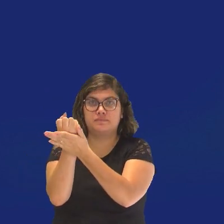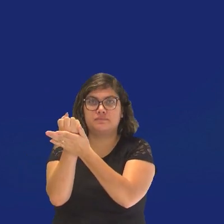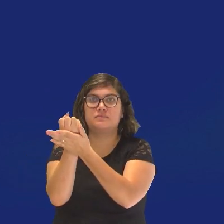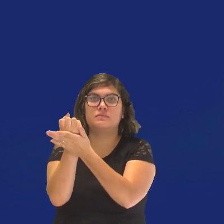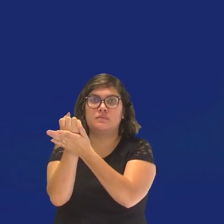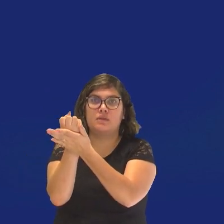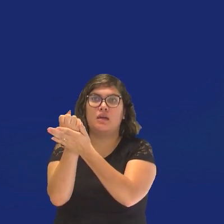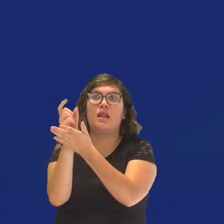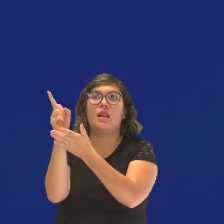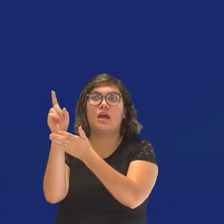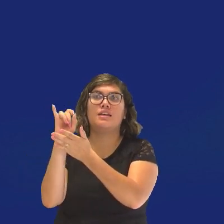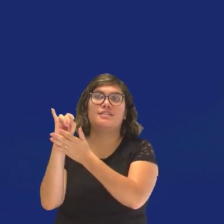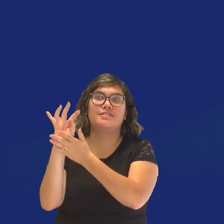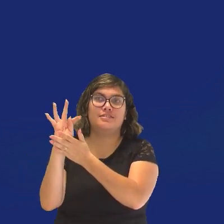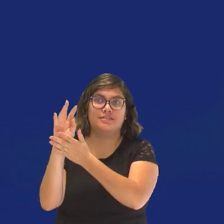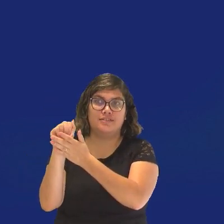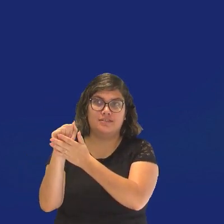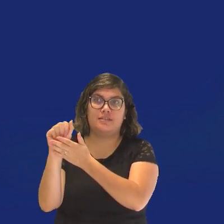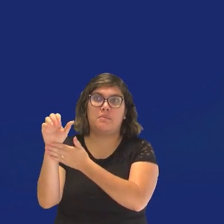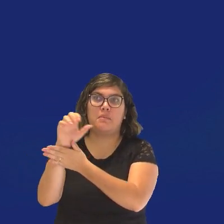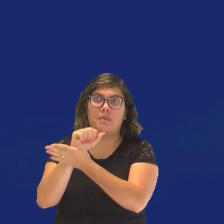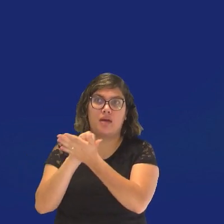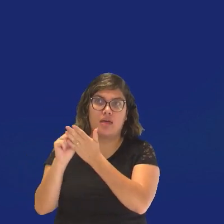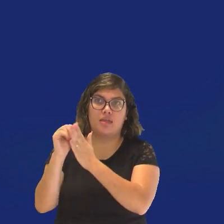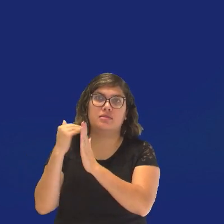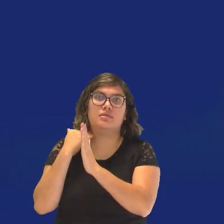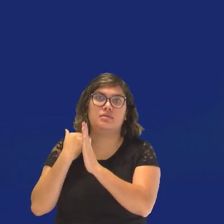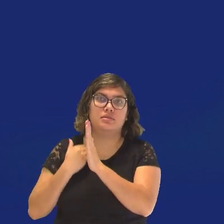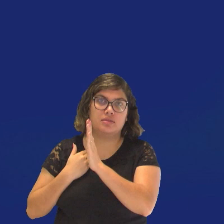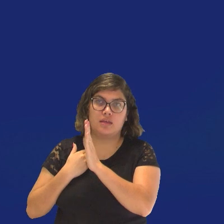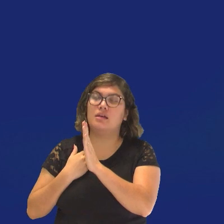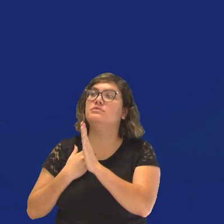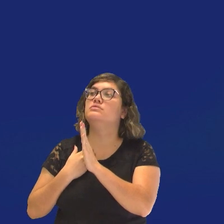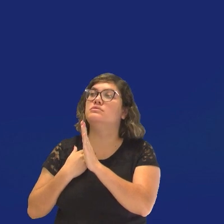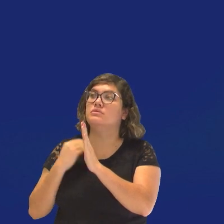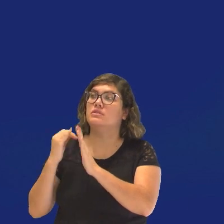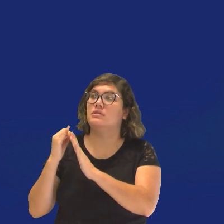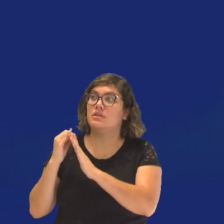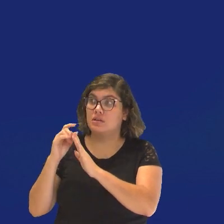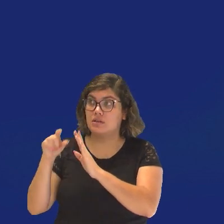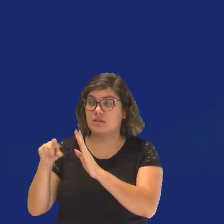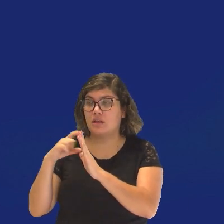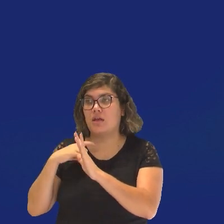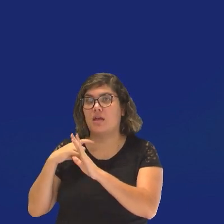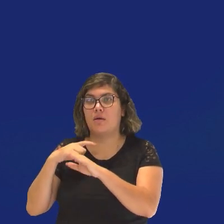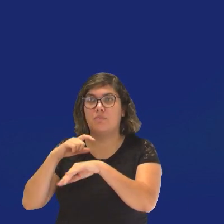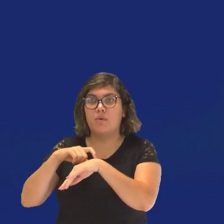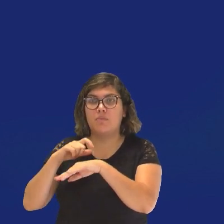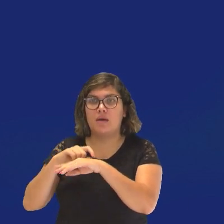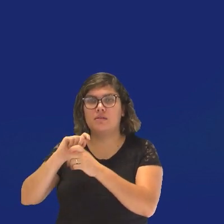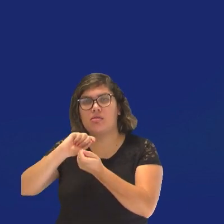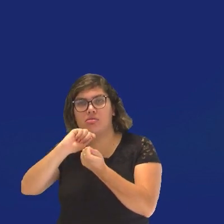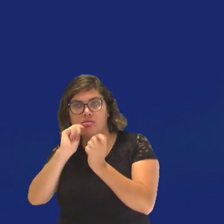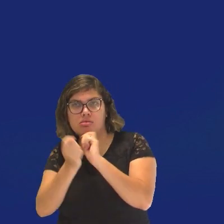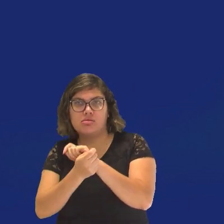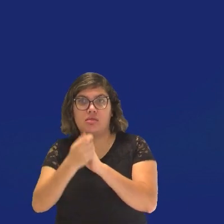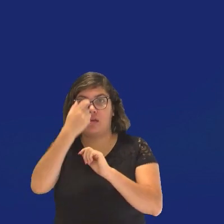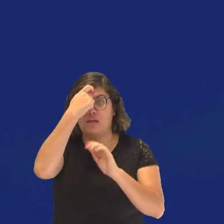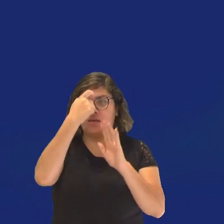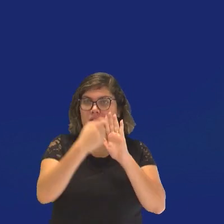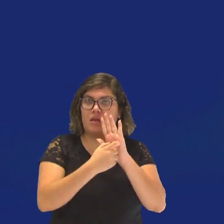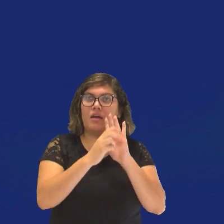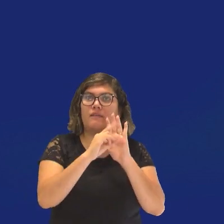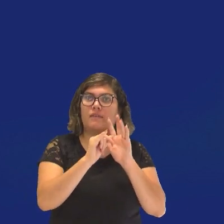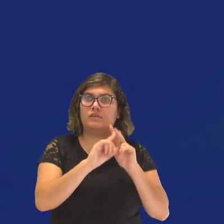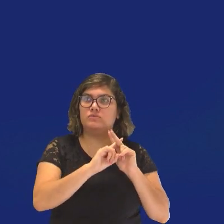para o ITA, né, para o banco de dados do ITA, para o servidor do ITA, onde uma solução de inteligência artificial vai